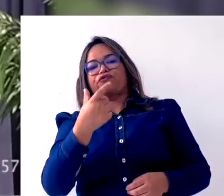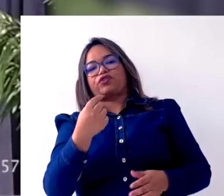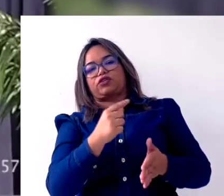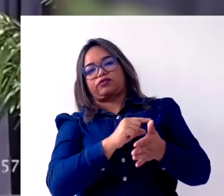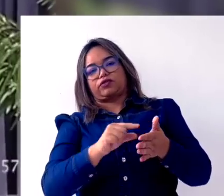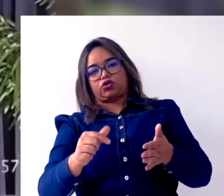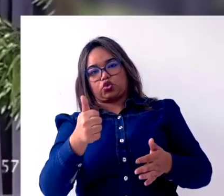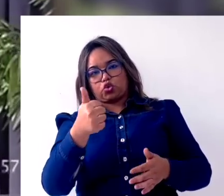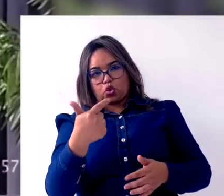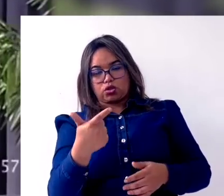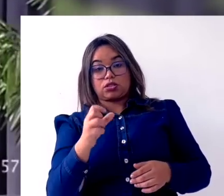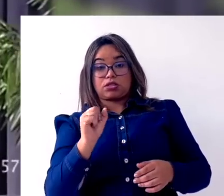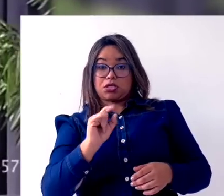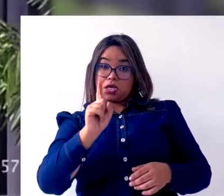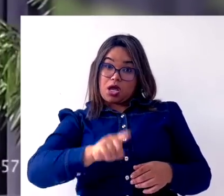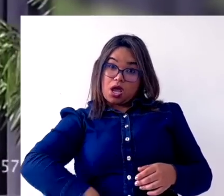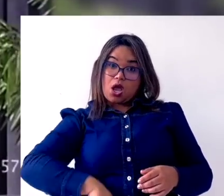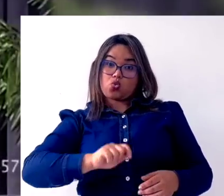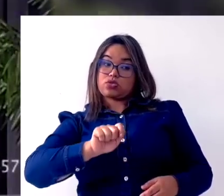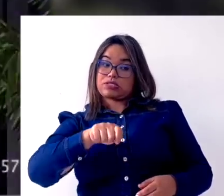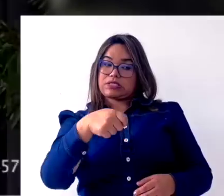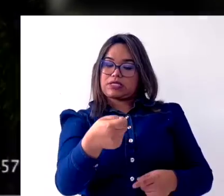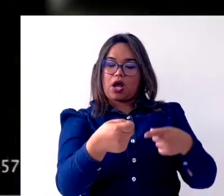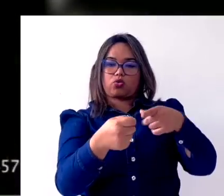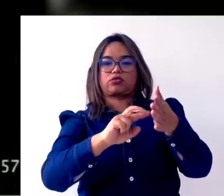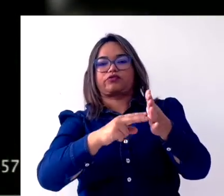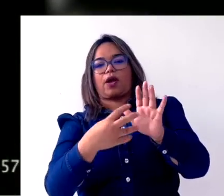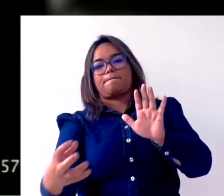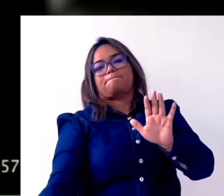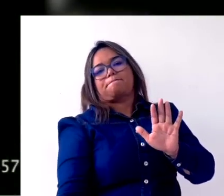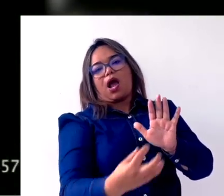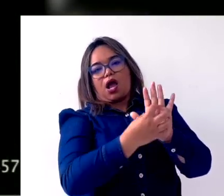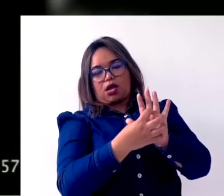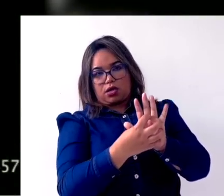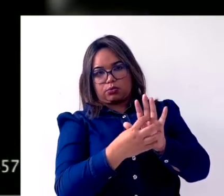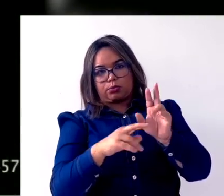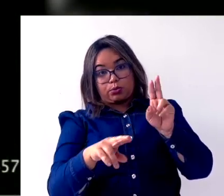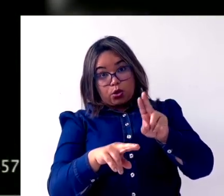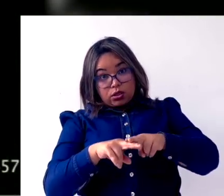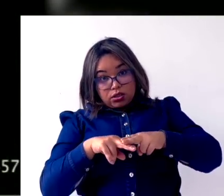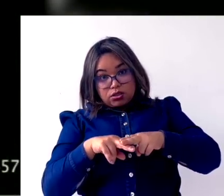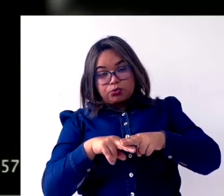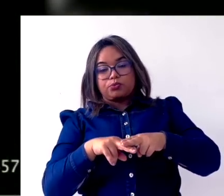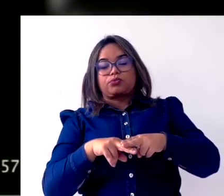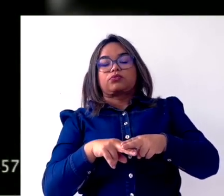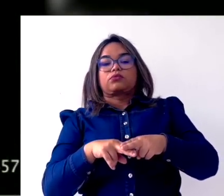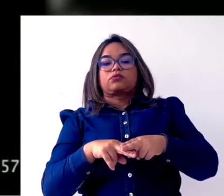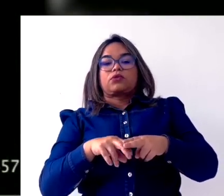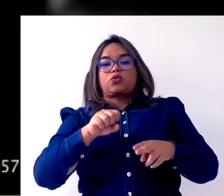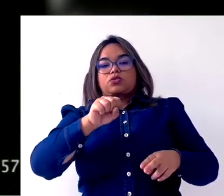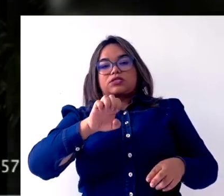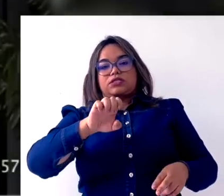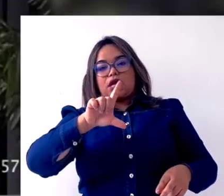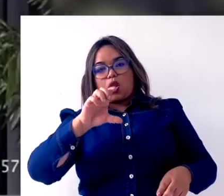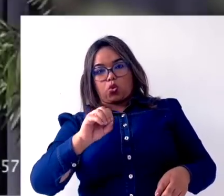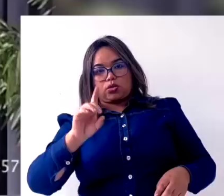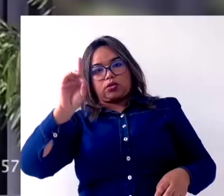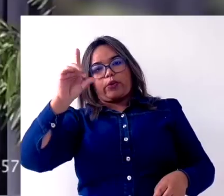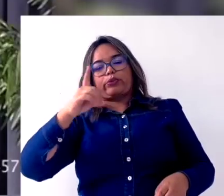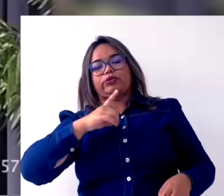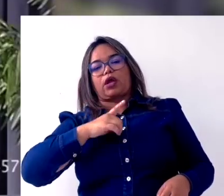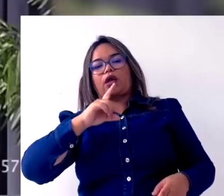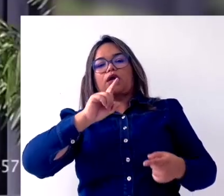marca. Portanto, Deus tem uma marca. Por isso, o selo de Deus contém o seu nome, o seu título, o seu território. Eu, o